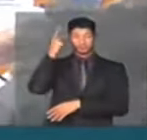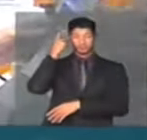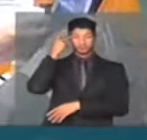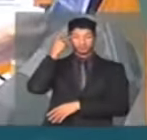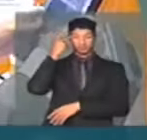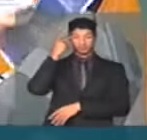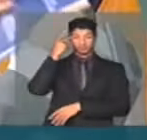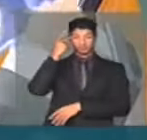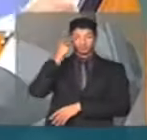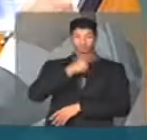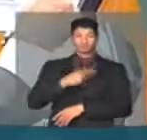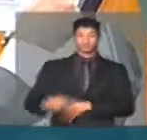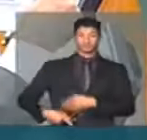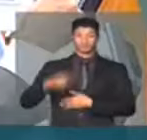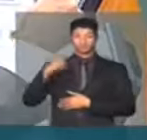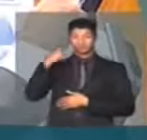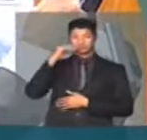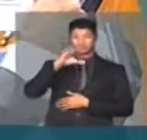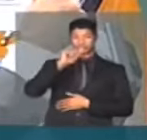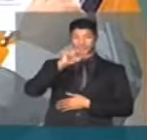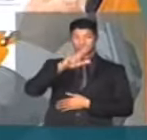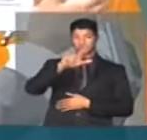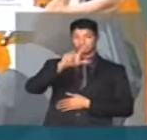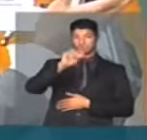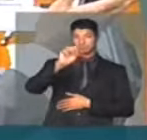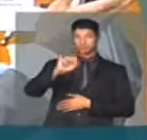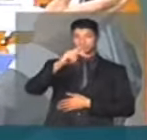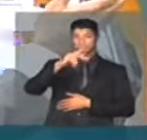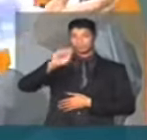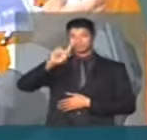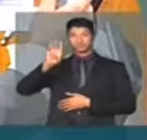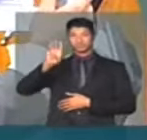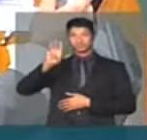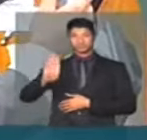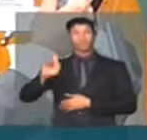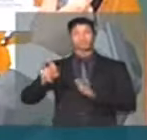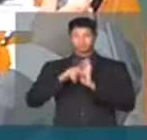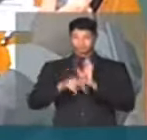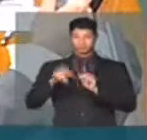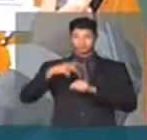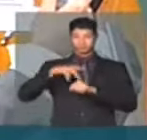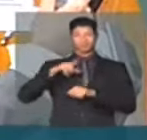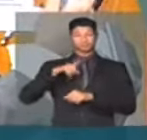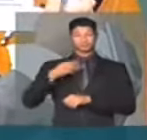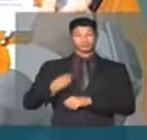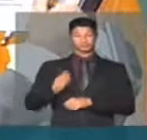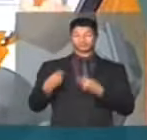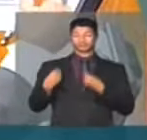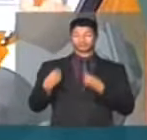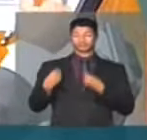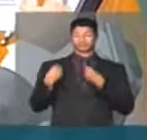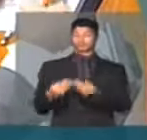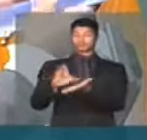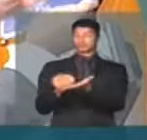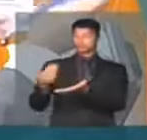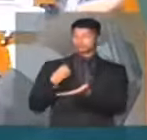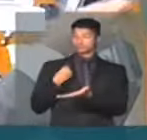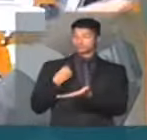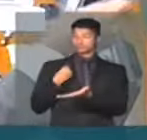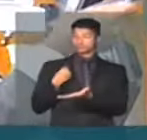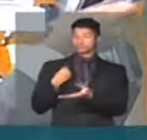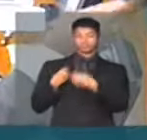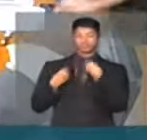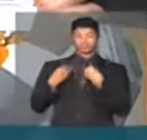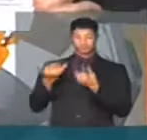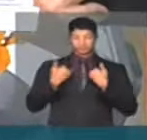Paulo, presidida pelo deputado Carlos Bezerra, do PSTB, ele esteve aqui, me entregou uma cópia